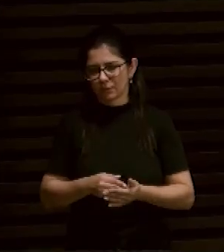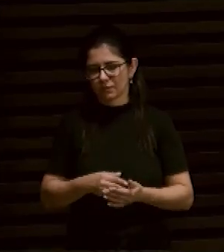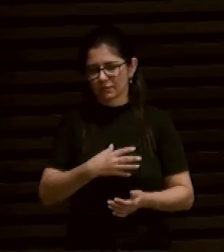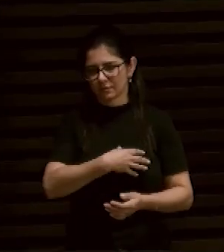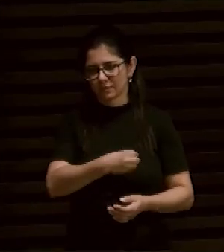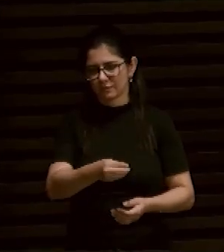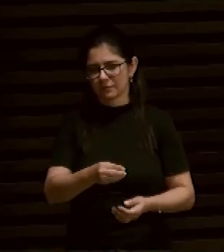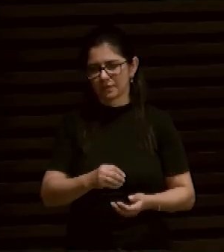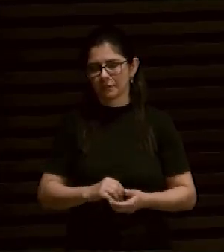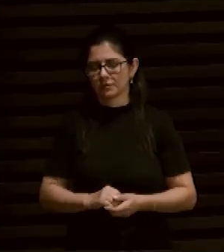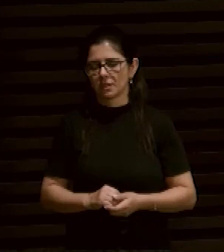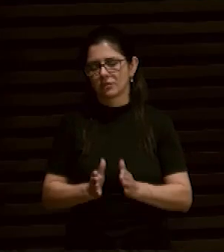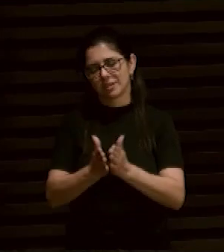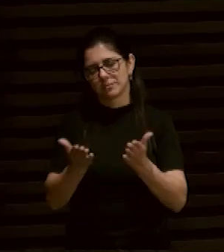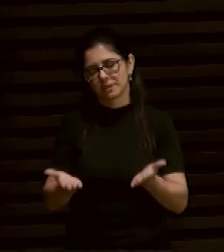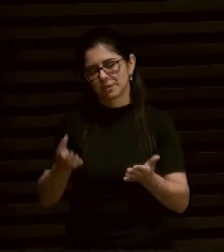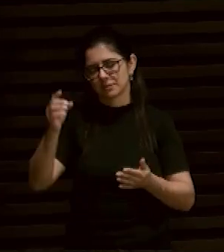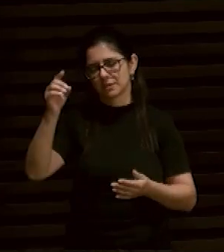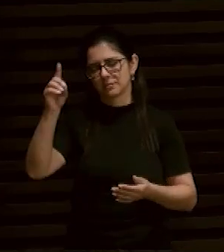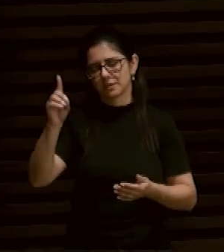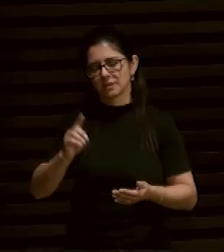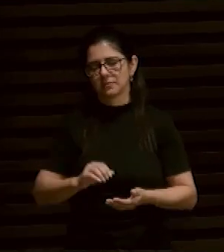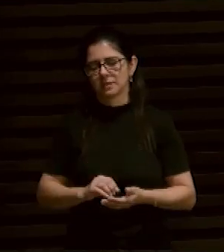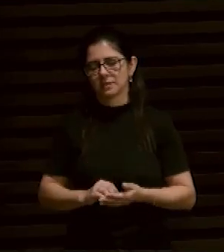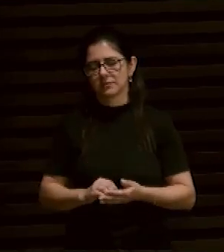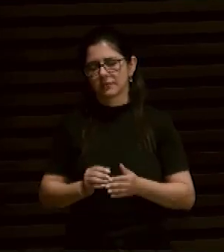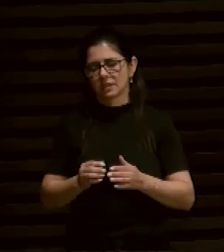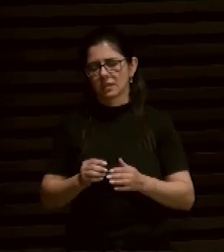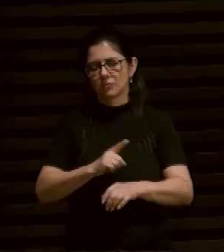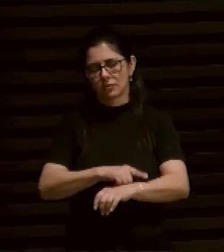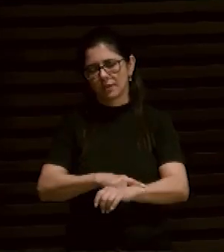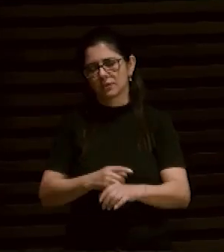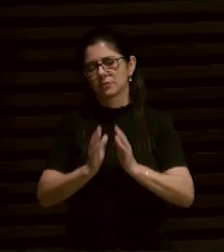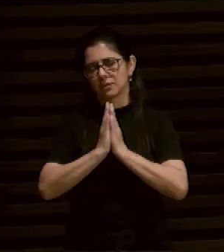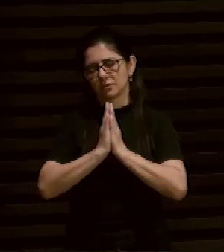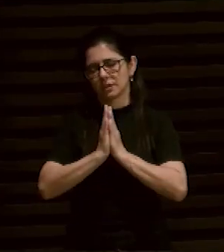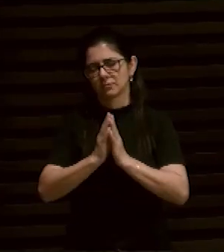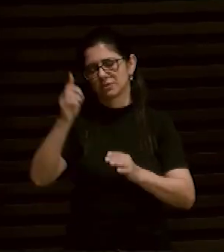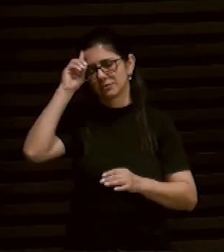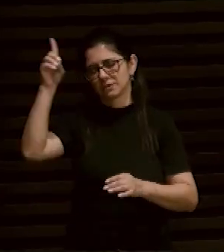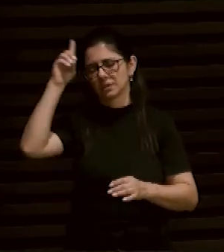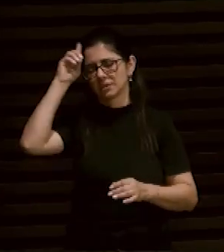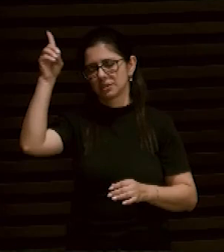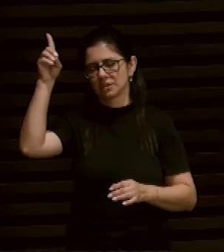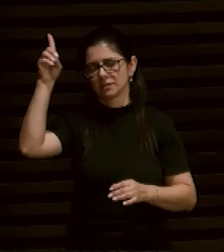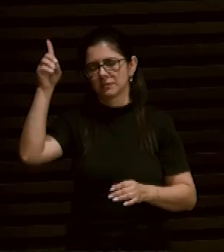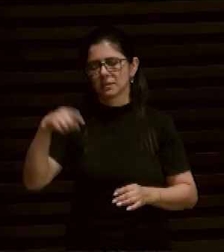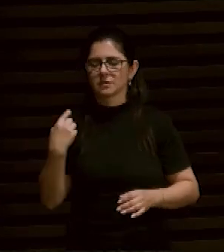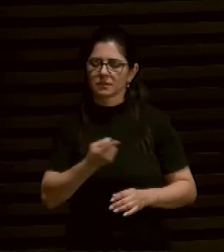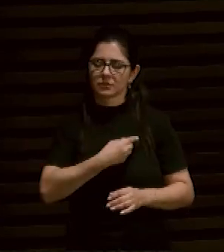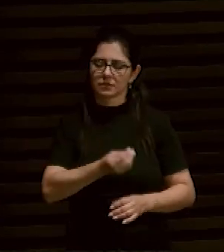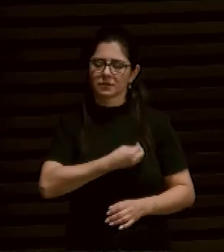quando abrimos a Bíblia, quando oramos, nos encontramos com os irmãos, no dia a dia, Pai, no dia comum das nossas vidas, Pai,